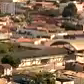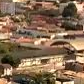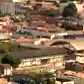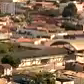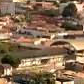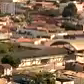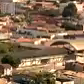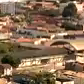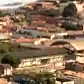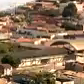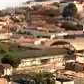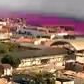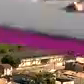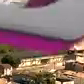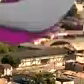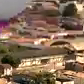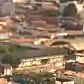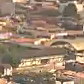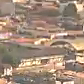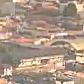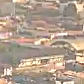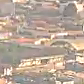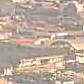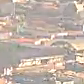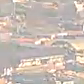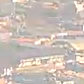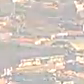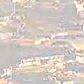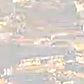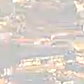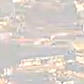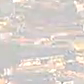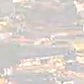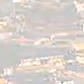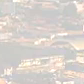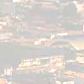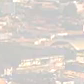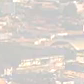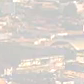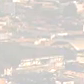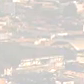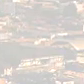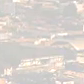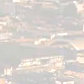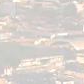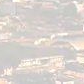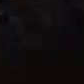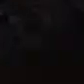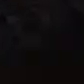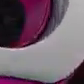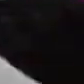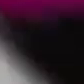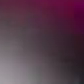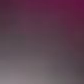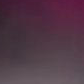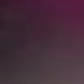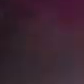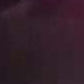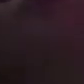Aracaju vai mudar para melhor. Delegada Daniele 23, agora é a vez da mulher.